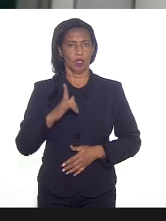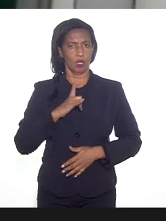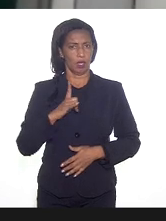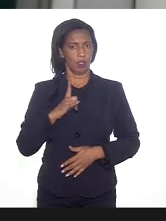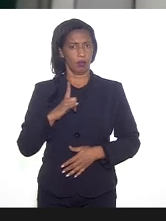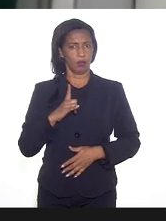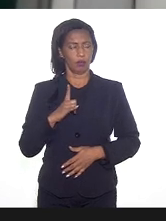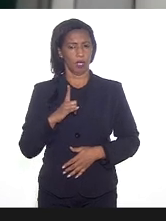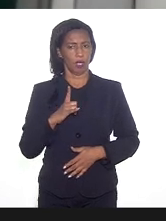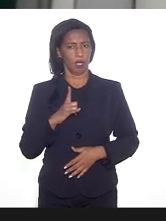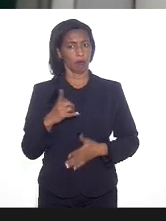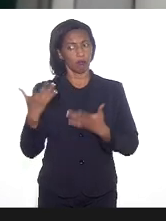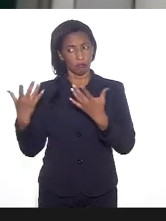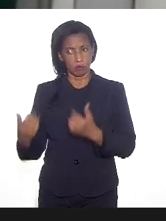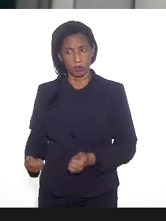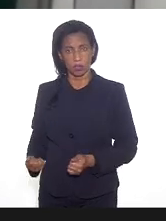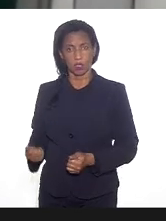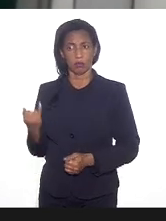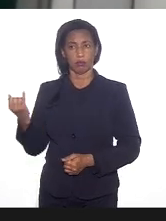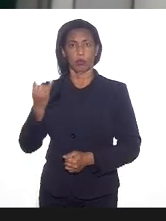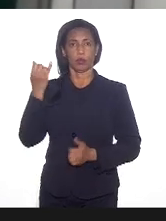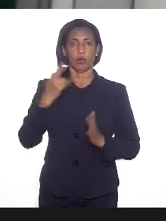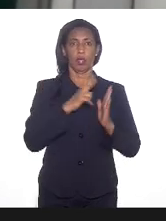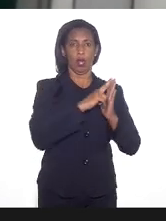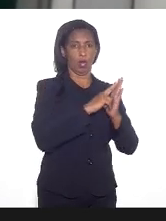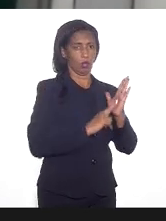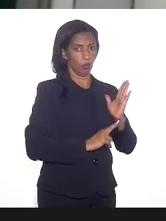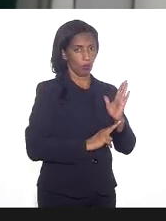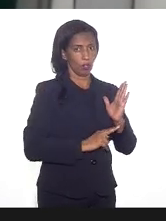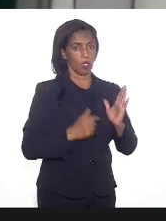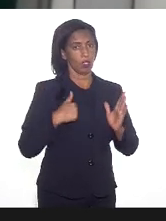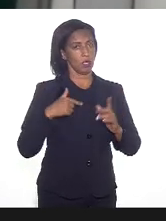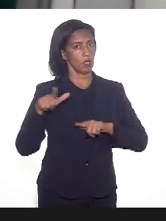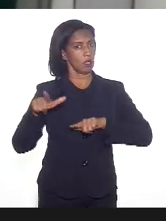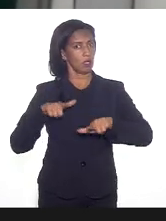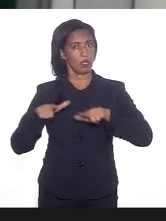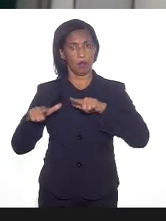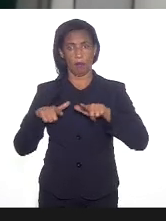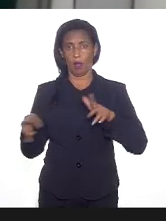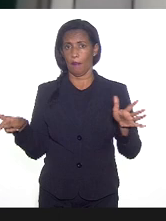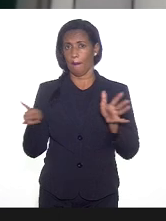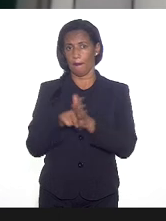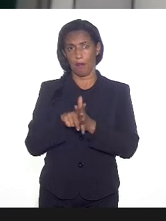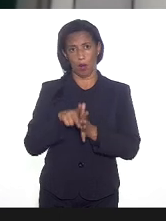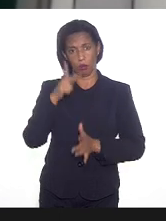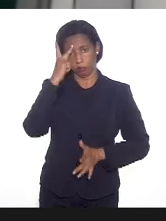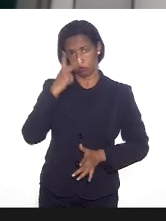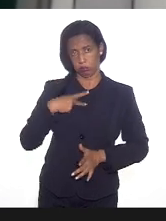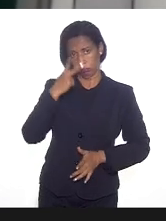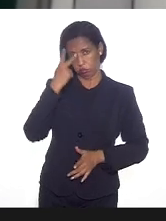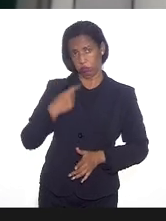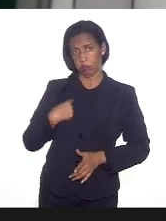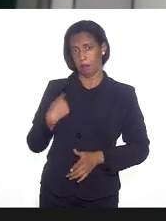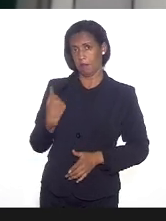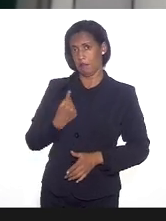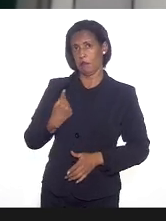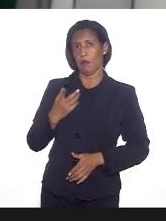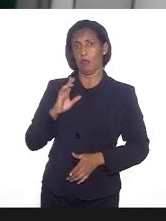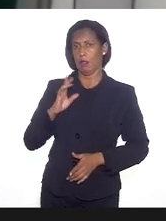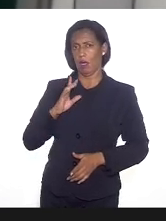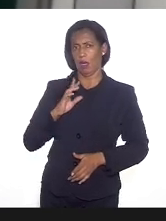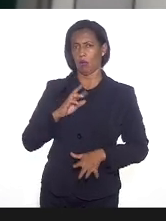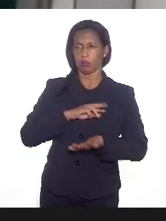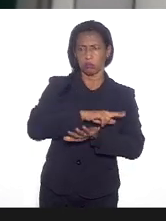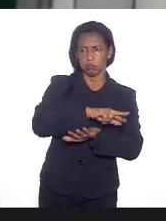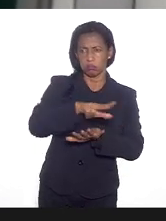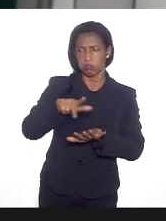assumido o papel de relator, este trabalho não foi feito apenas por mim. É um trabalho feito a múltiplas mãos,